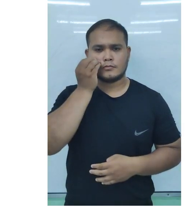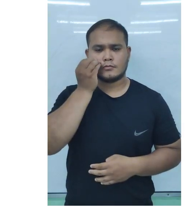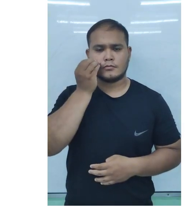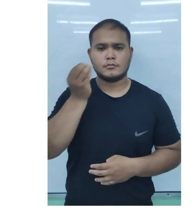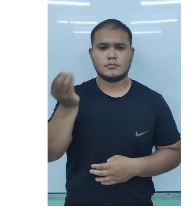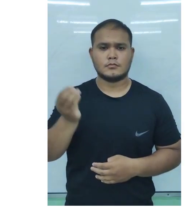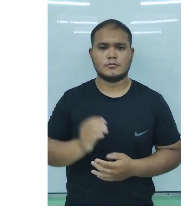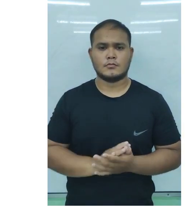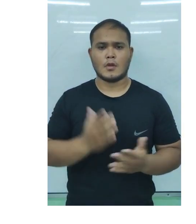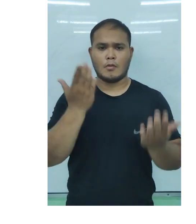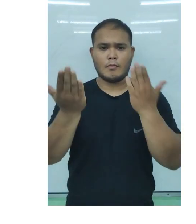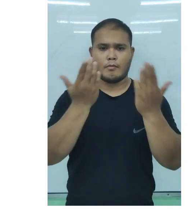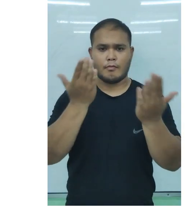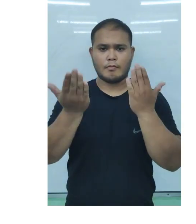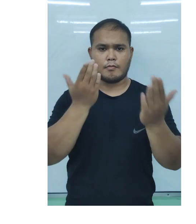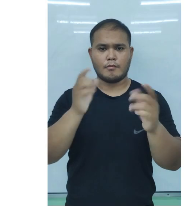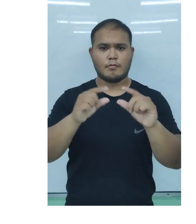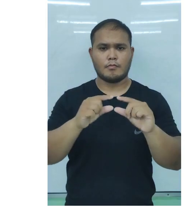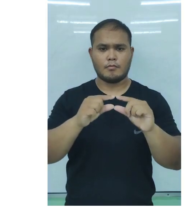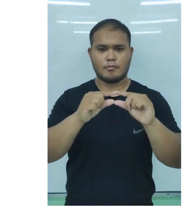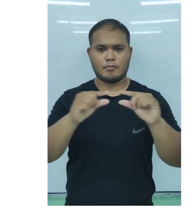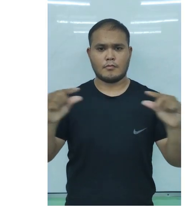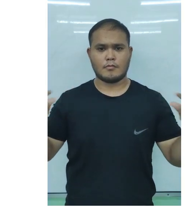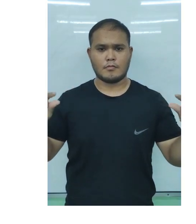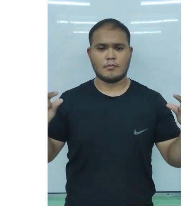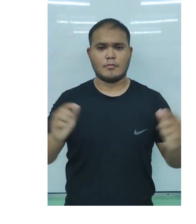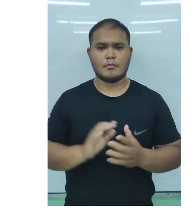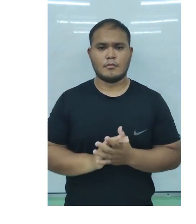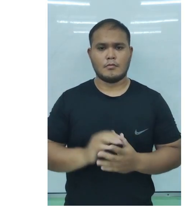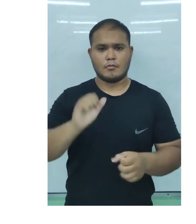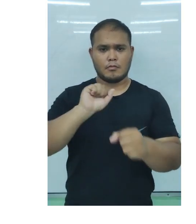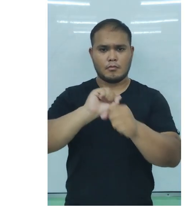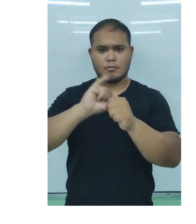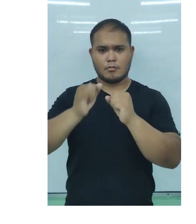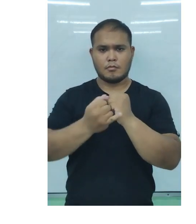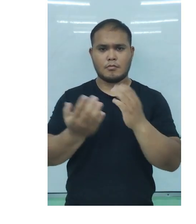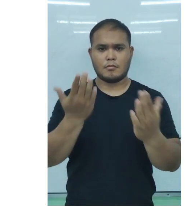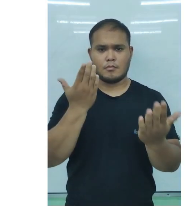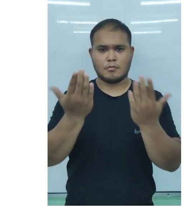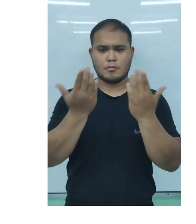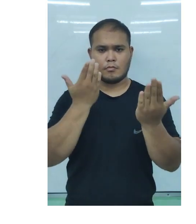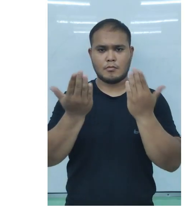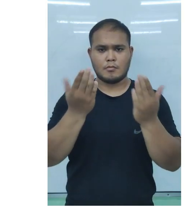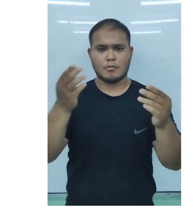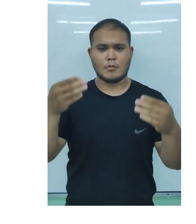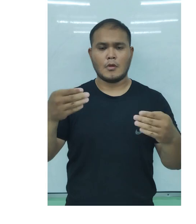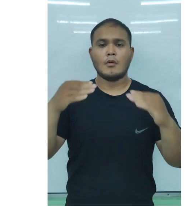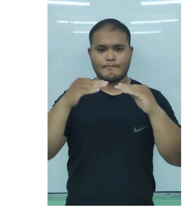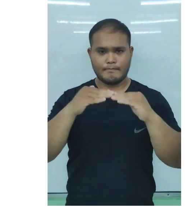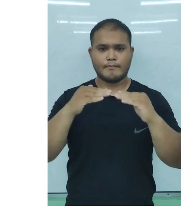comparativo concorda com o substantivo em gênero, número e caso, como já é de